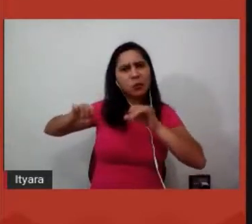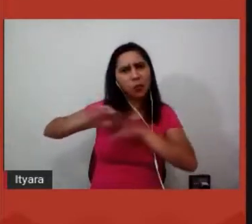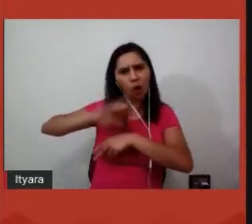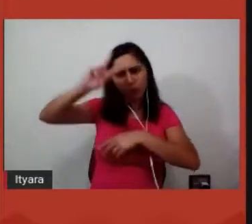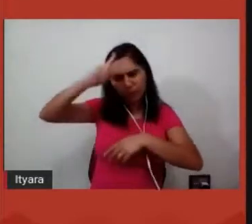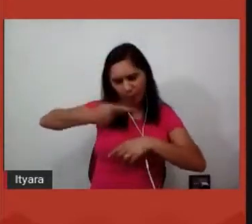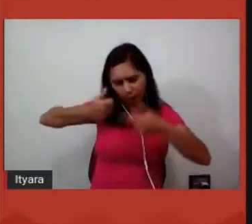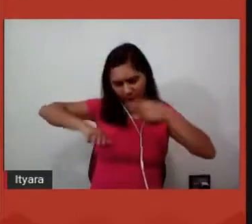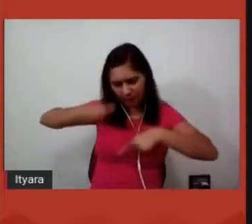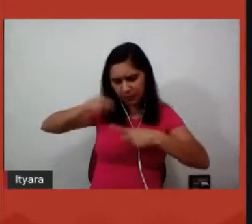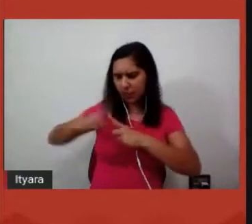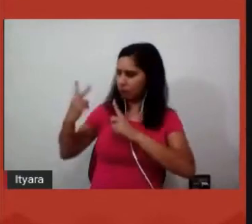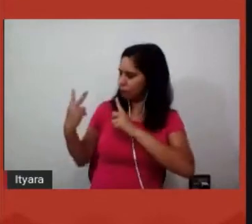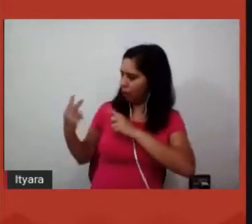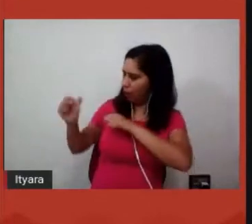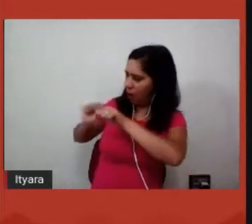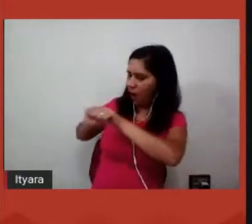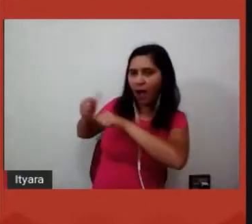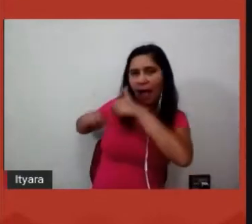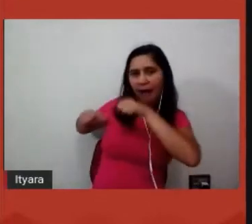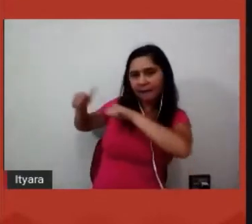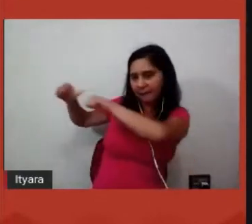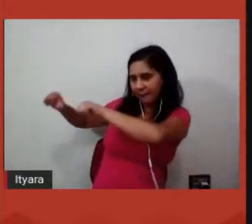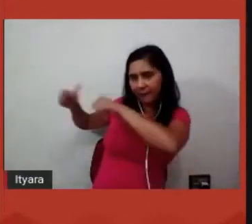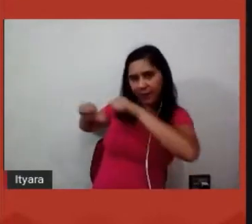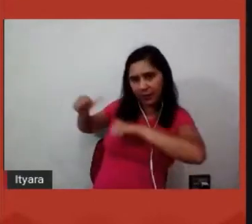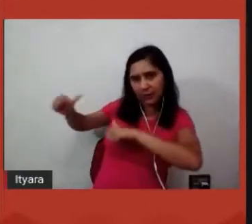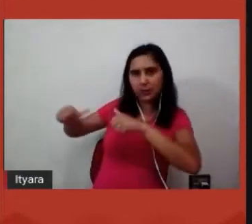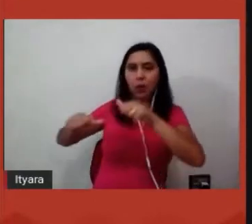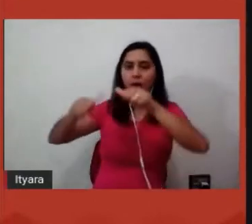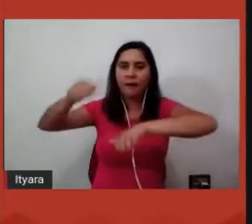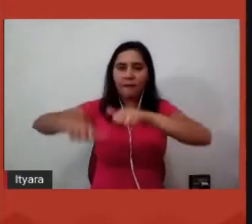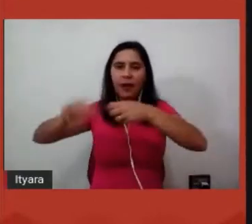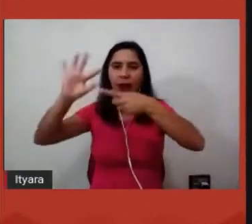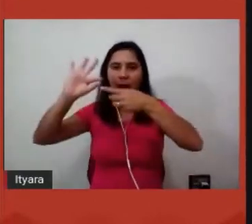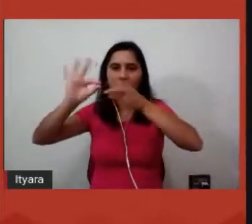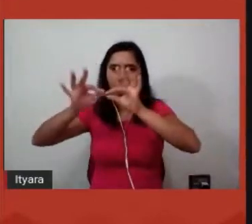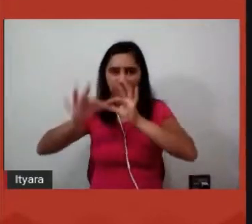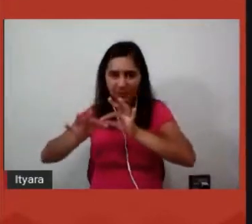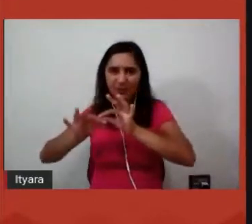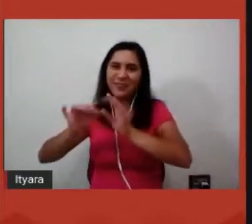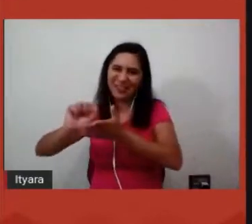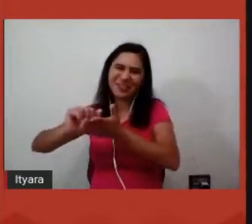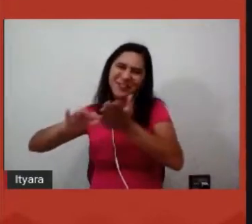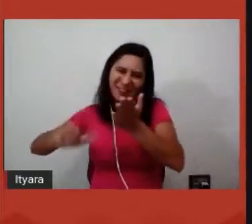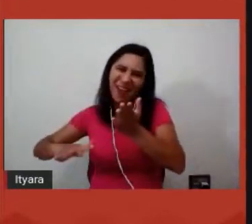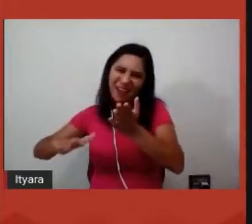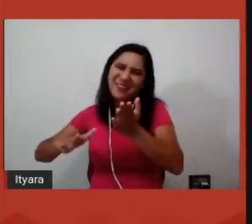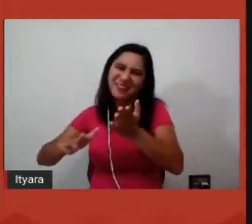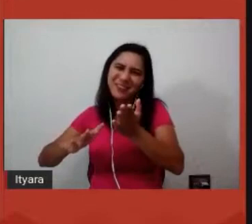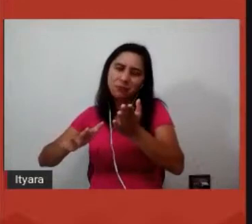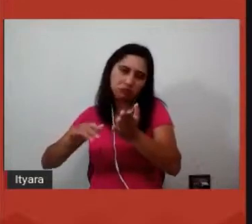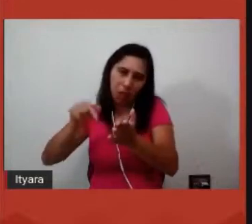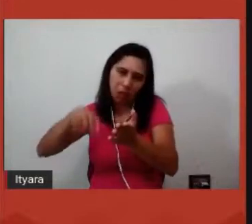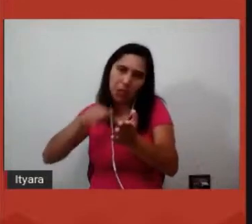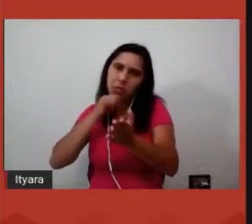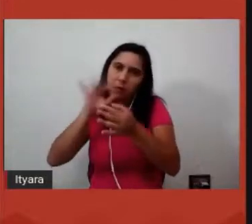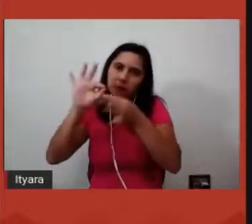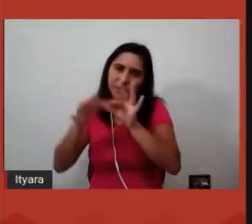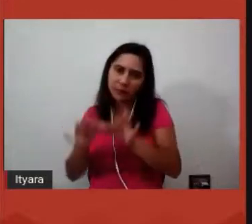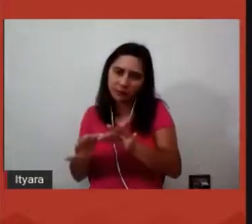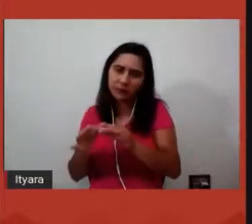autoavaliação, avaliação interpares, avaliação da oficina, da atividade, no nosso caso é oficina.